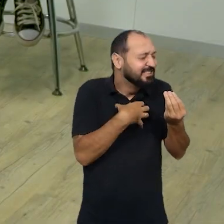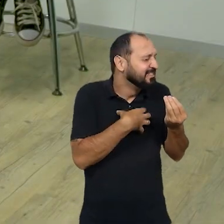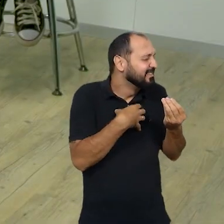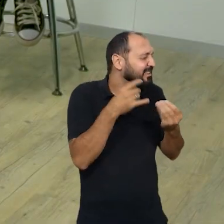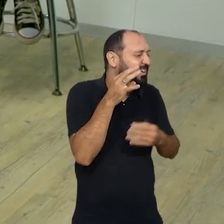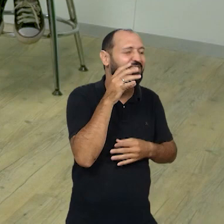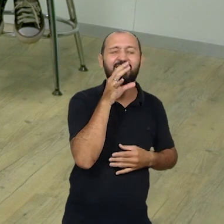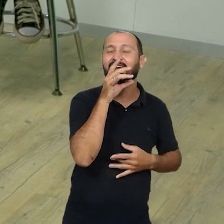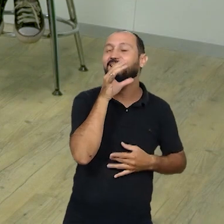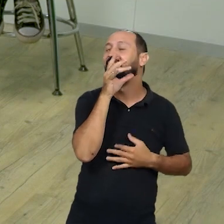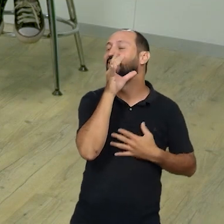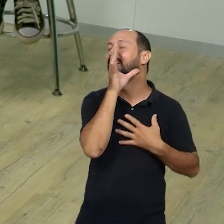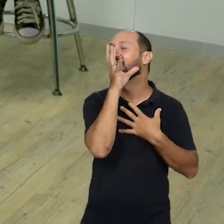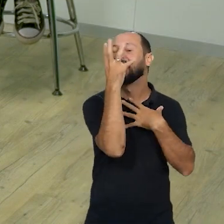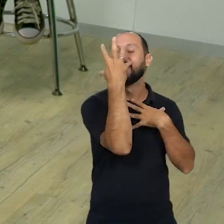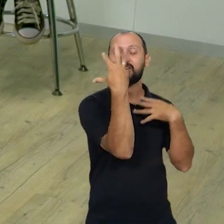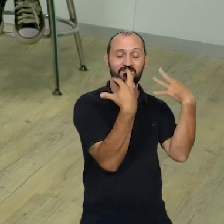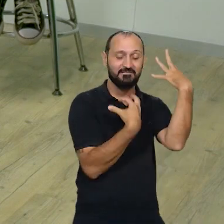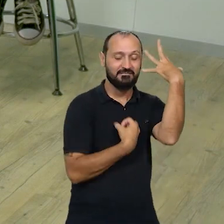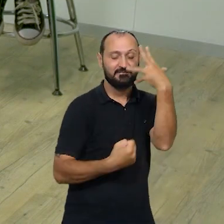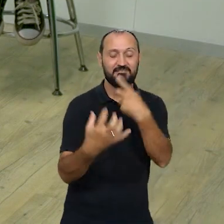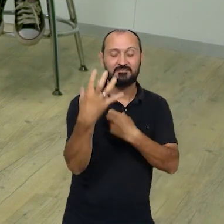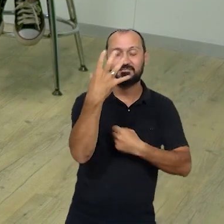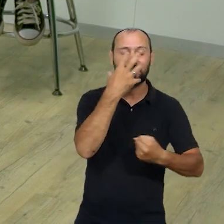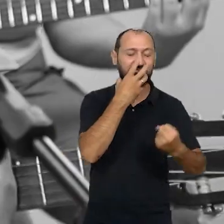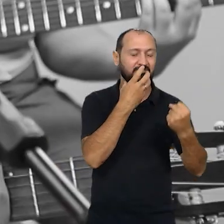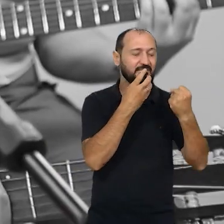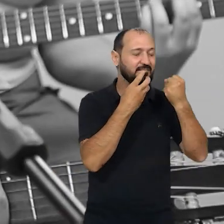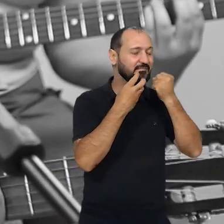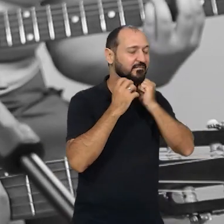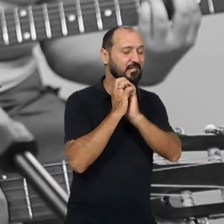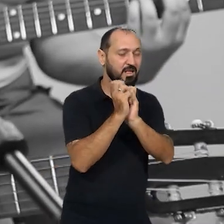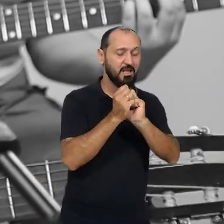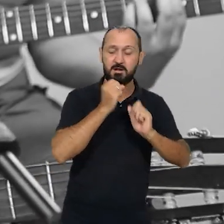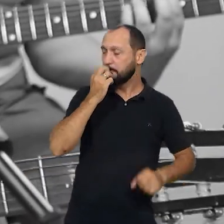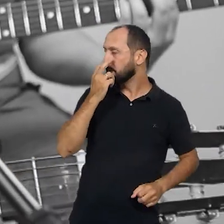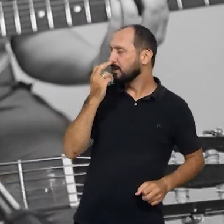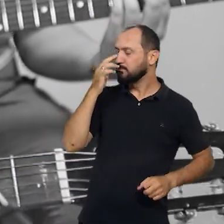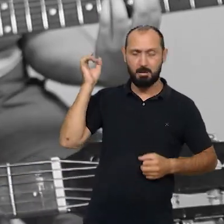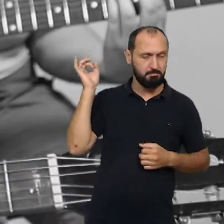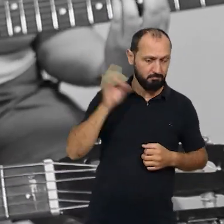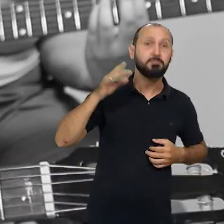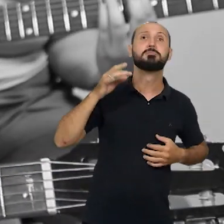o que era bom pra ter um pouco mais de tudo do que sempre eu